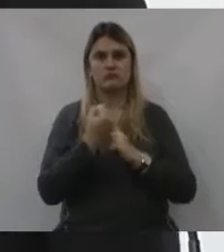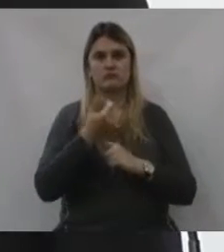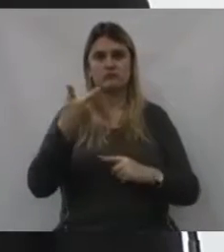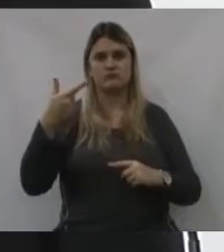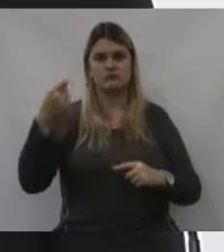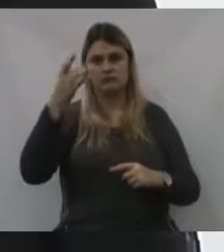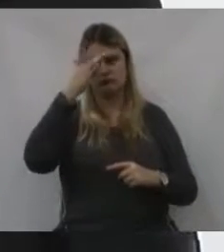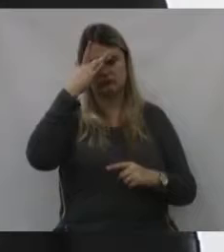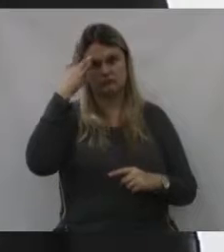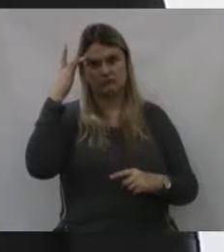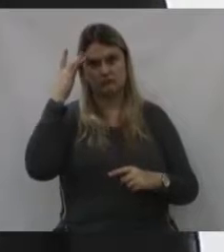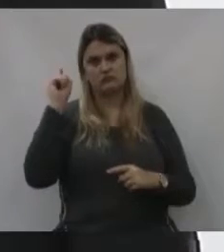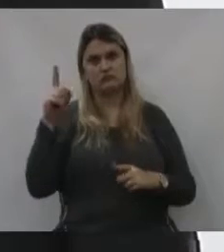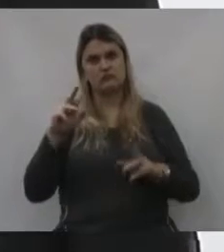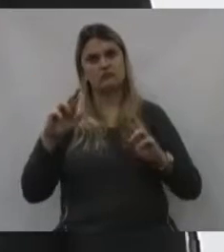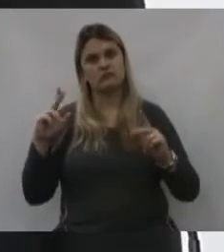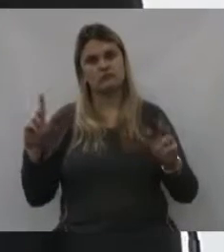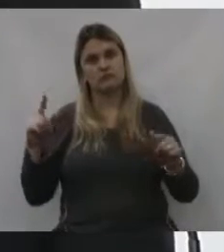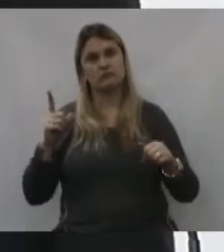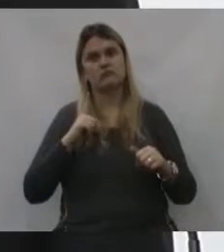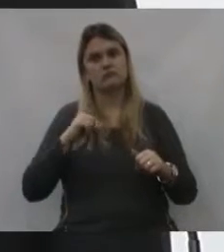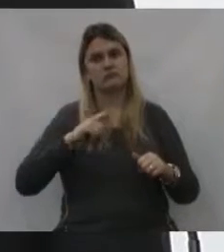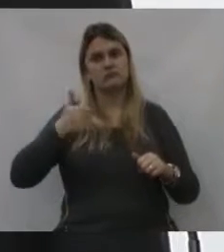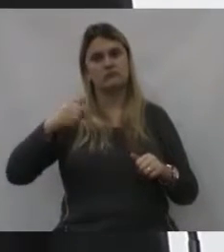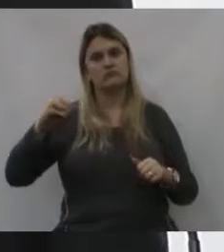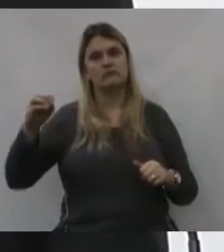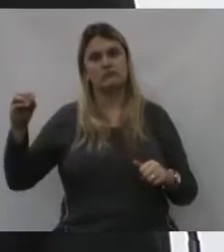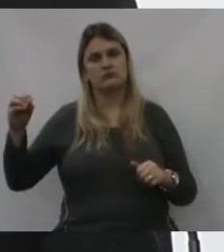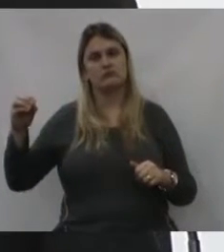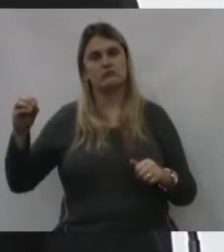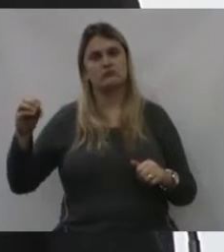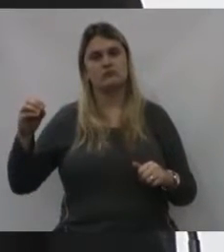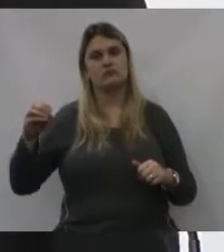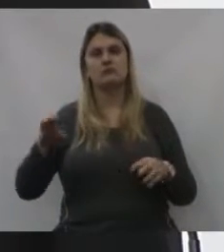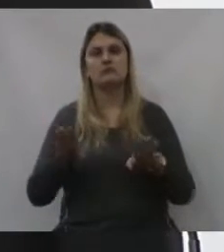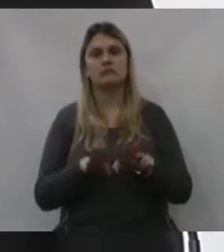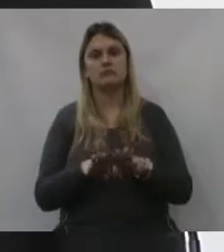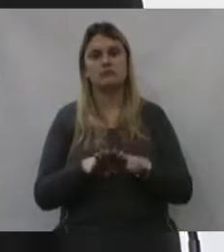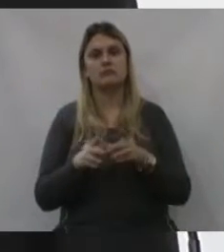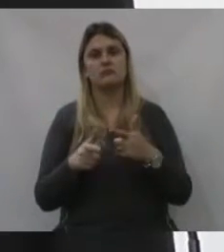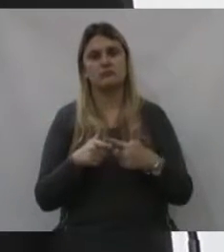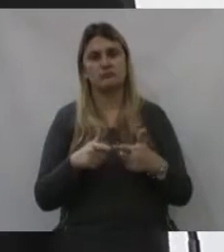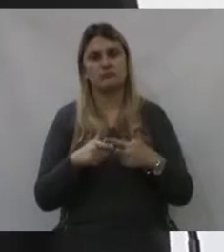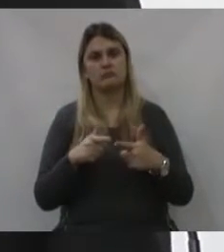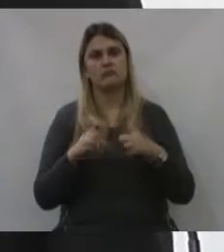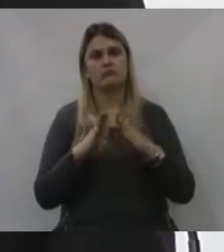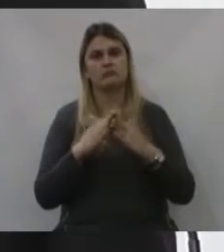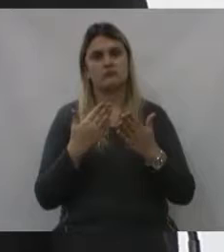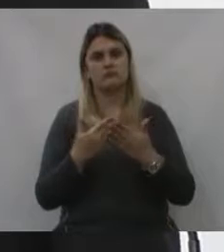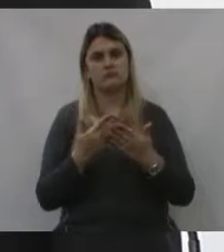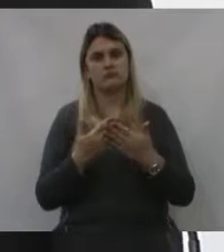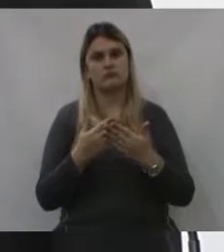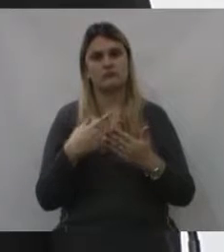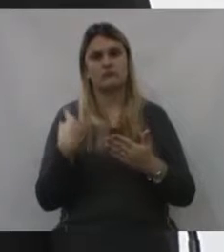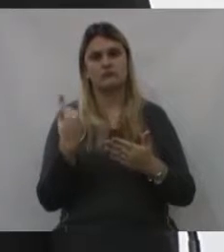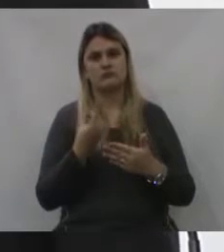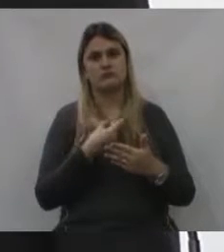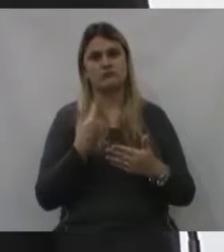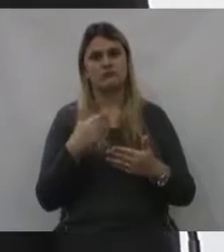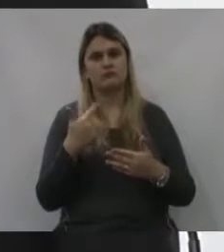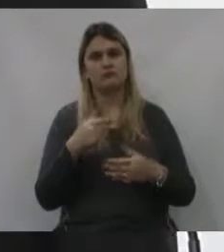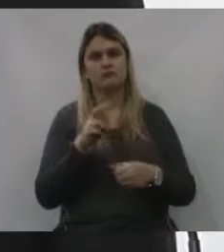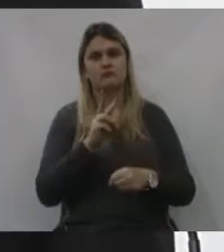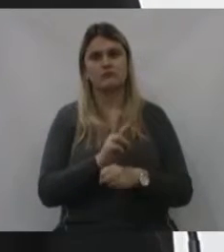em torno de 20 pessoas, muito diferente das mais de 100 que nós temos hoje. Outro problema nas escolas é que